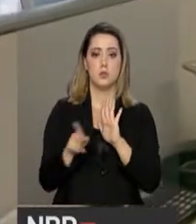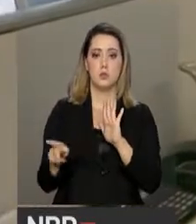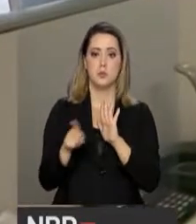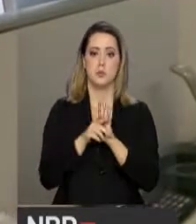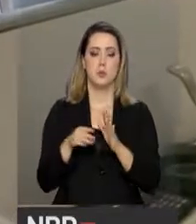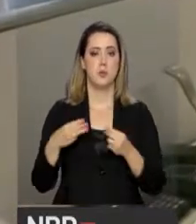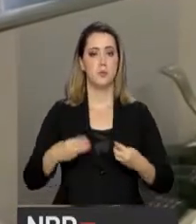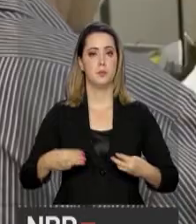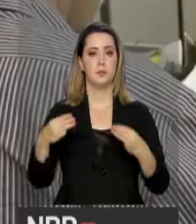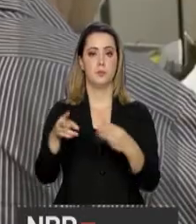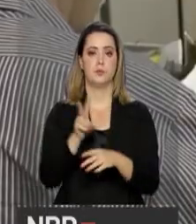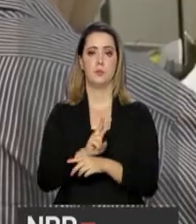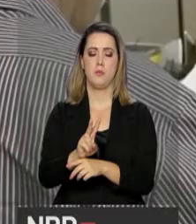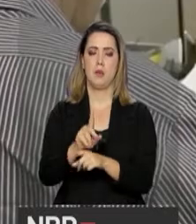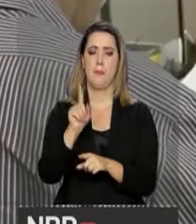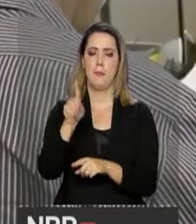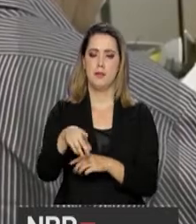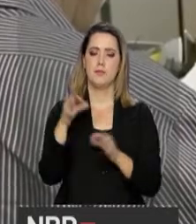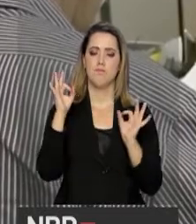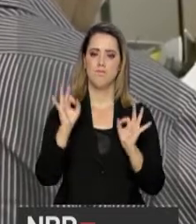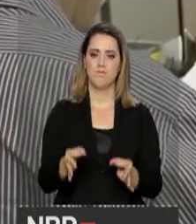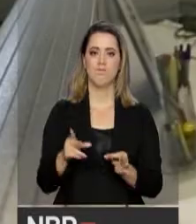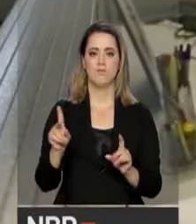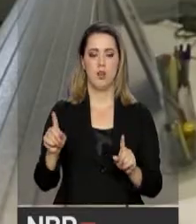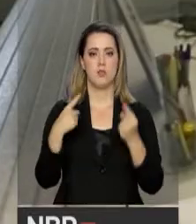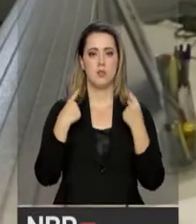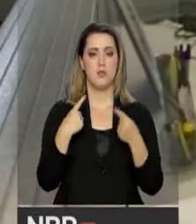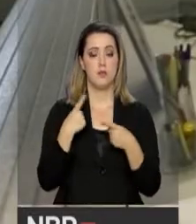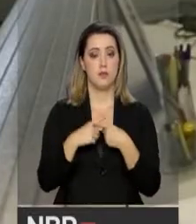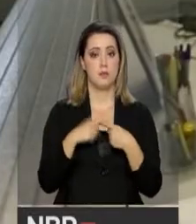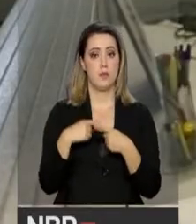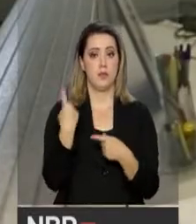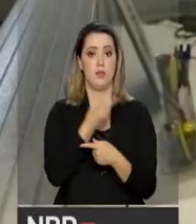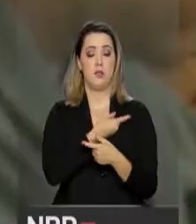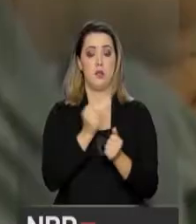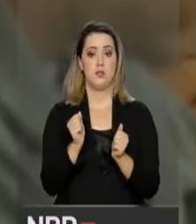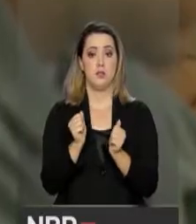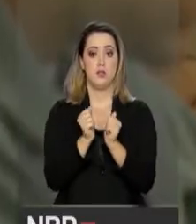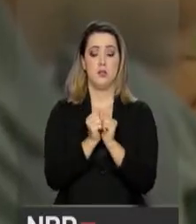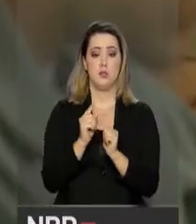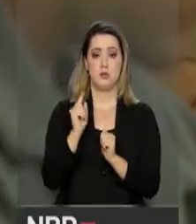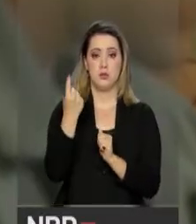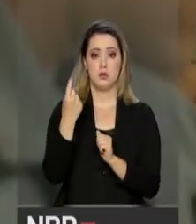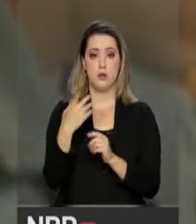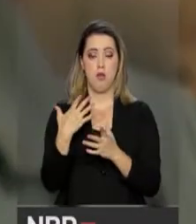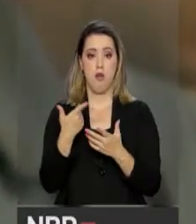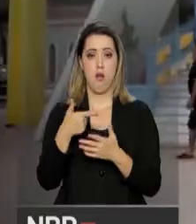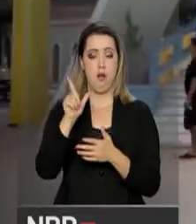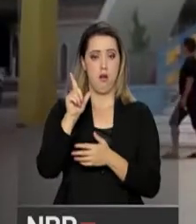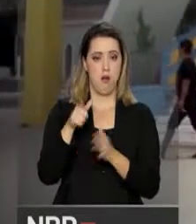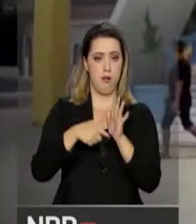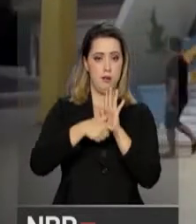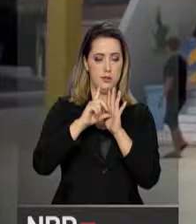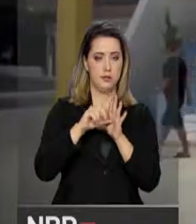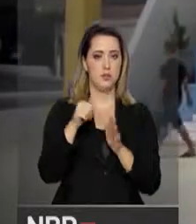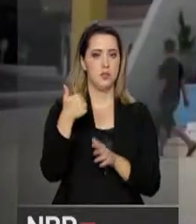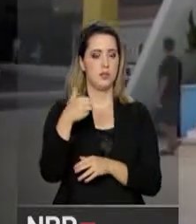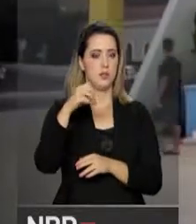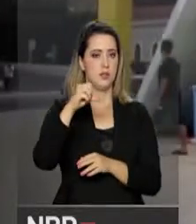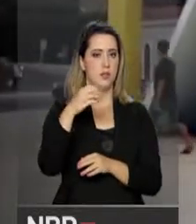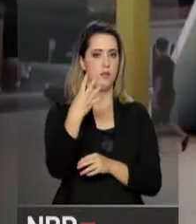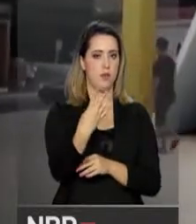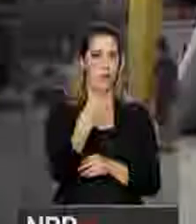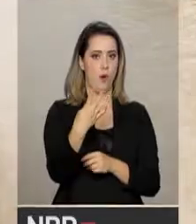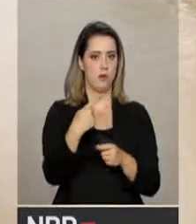Ministério da Defesa, mas certamente vai ser um desafio, porque nós estaremos pulando de 194